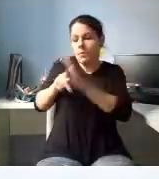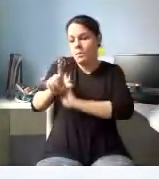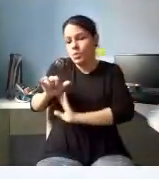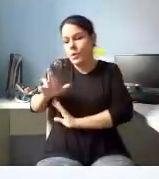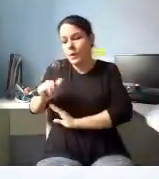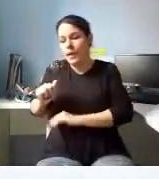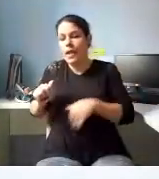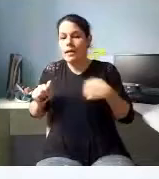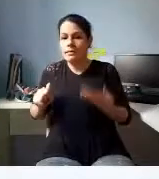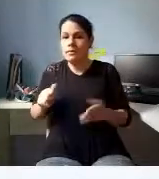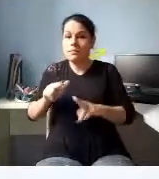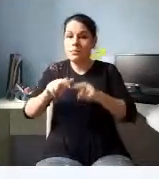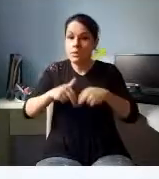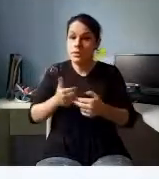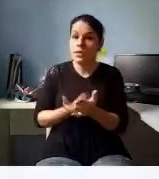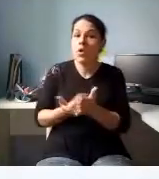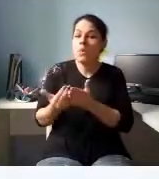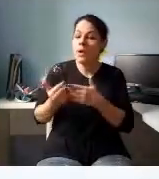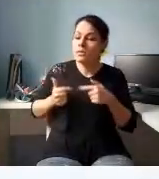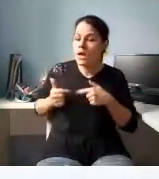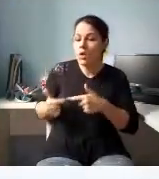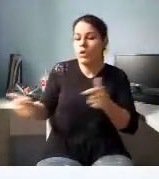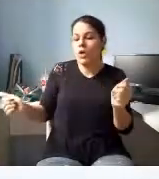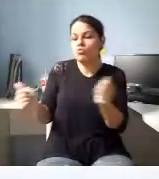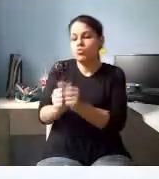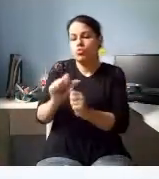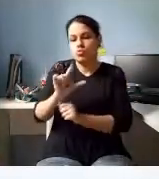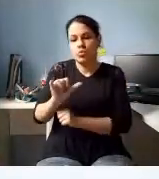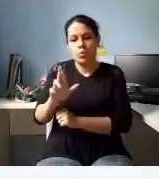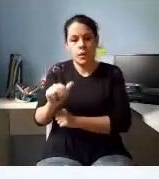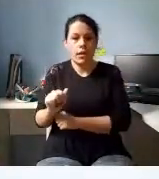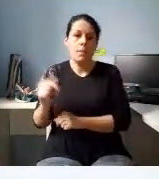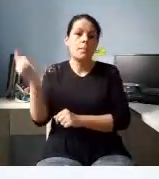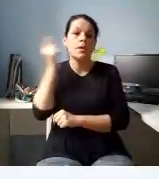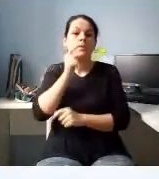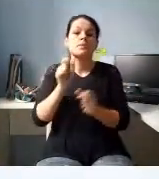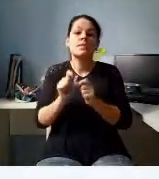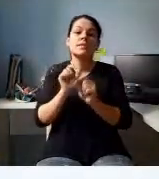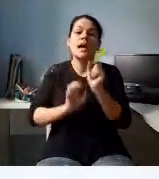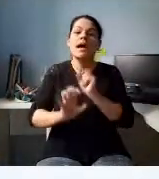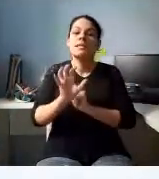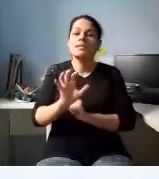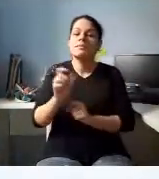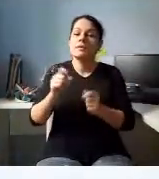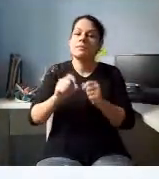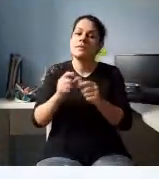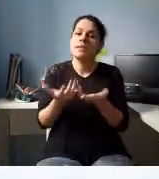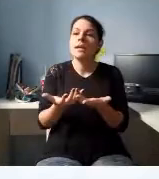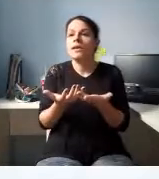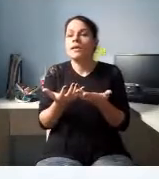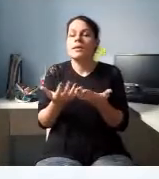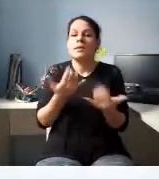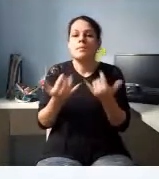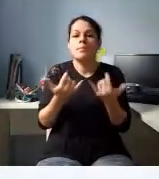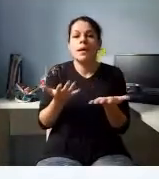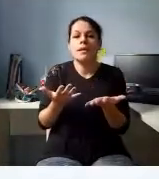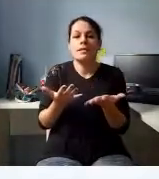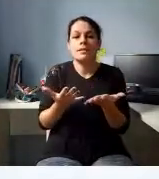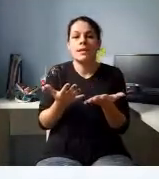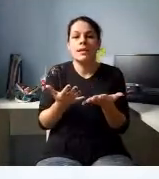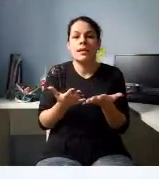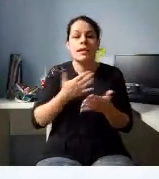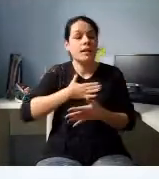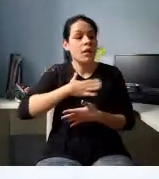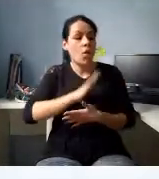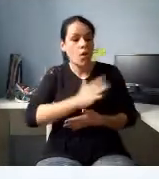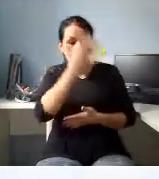acaba saindo em defesa do Arthur Lira, e para sair em defesa do Arthur Lira, ele tem que, de certa forma, queimar o seu